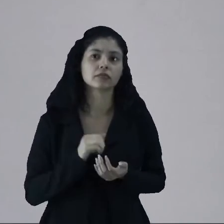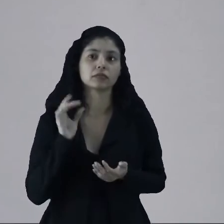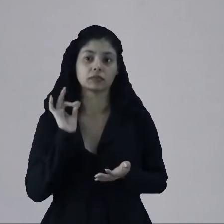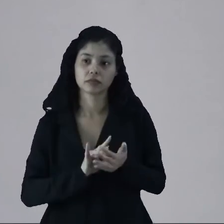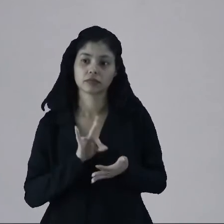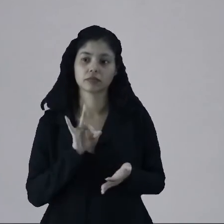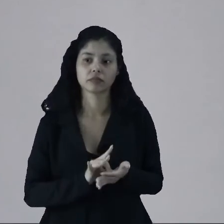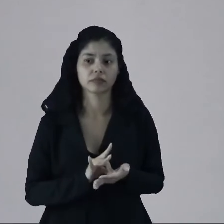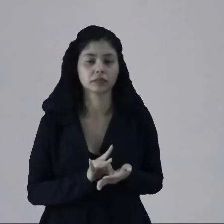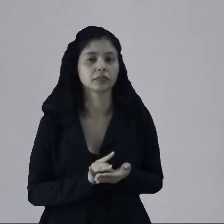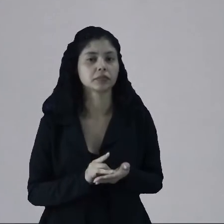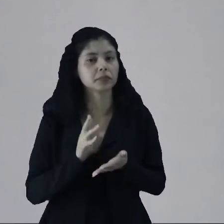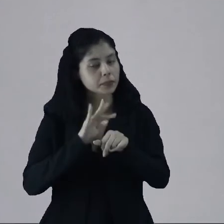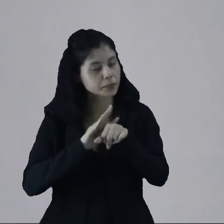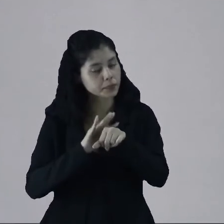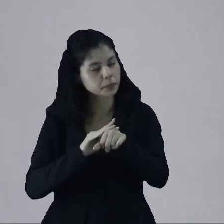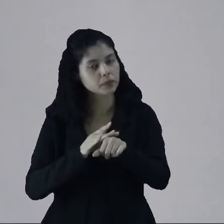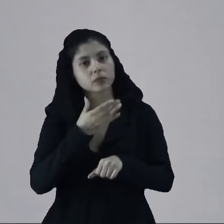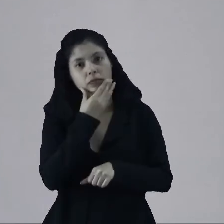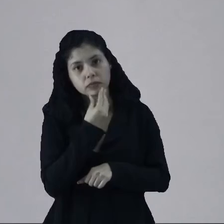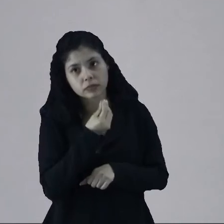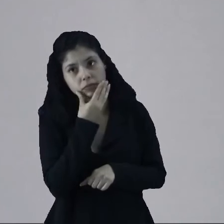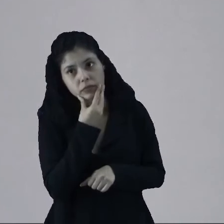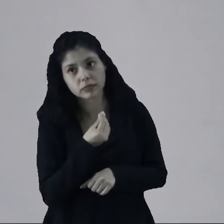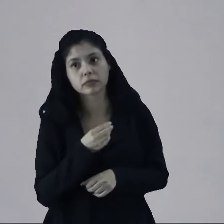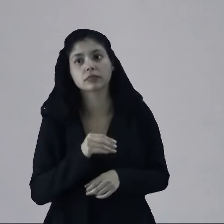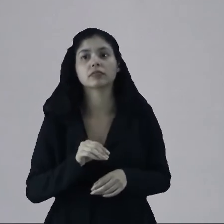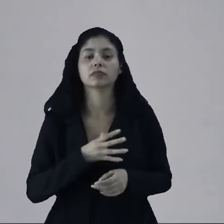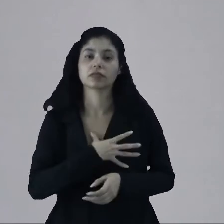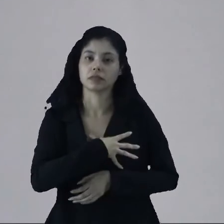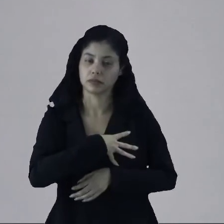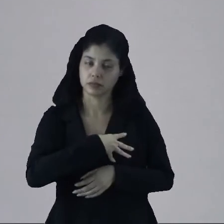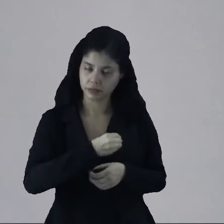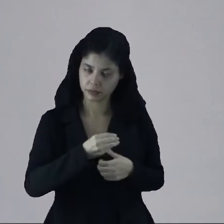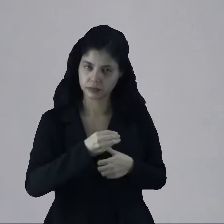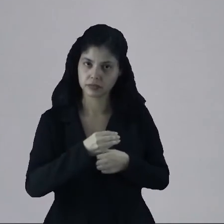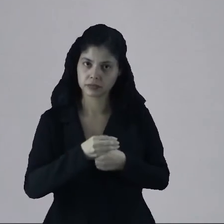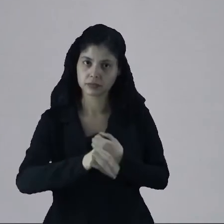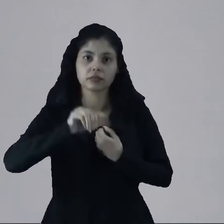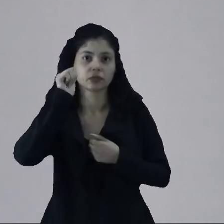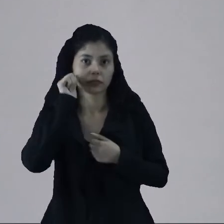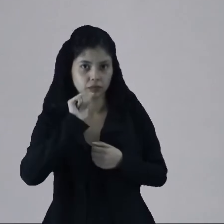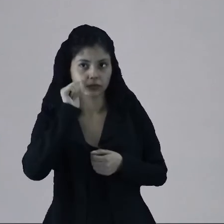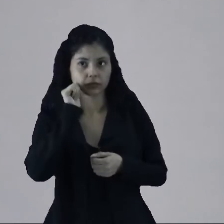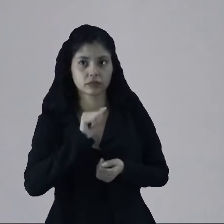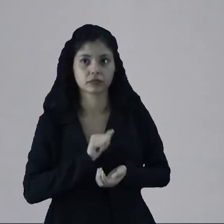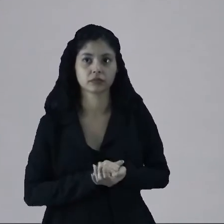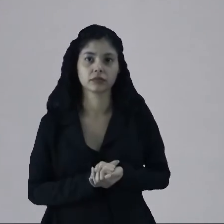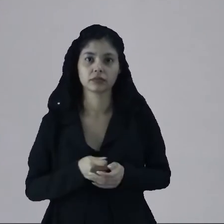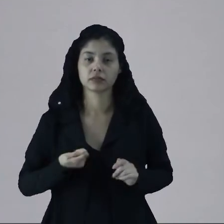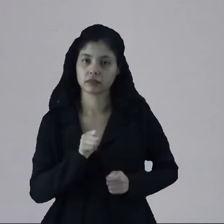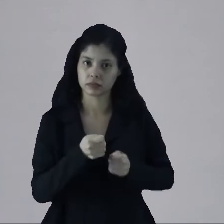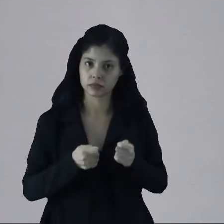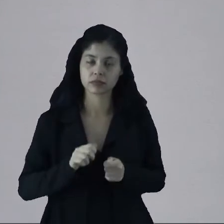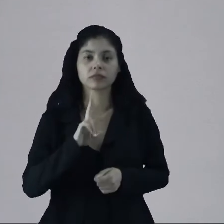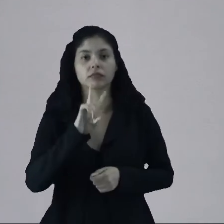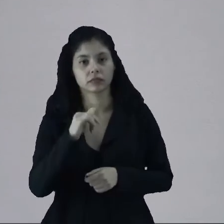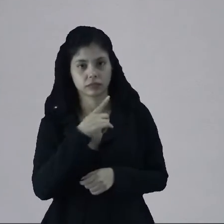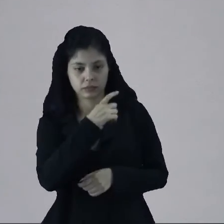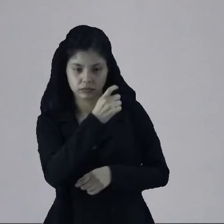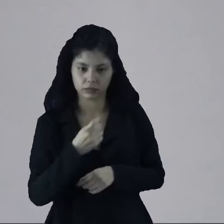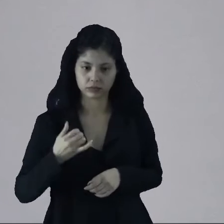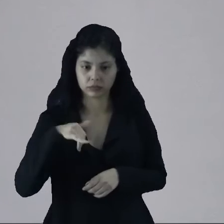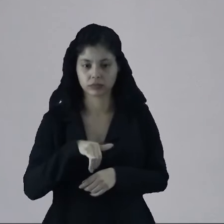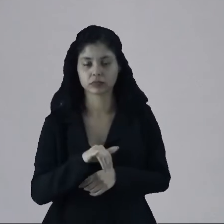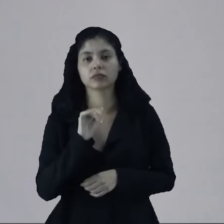na verdade, a doença está nos homens e que os filhos dessas mulheres, na dominância lá, que vão herdar o X